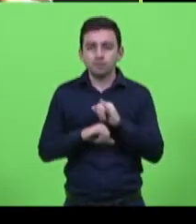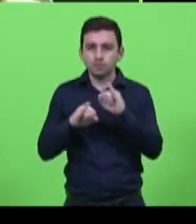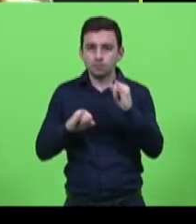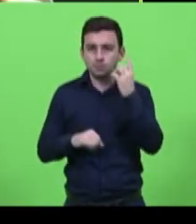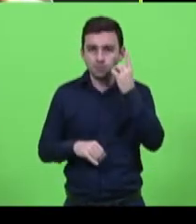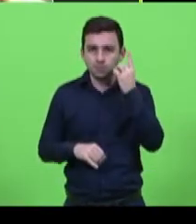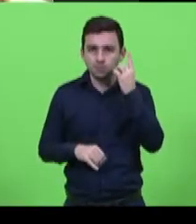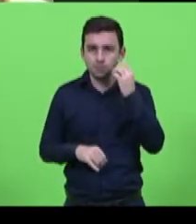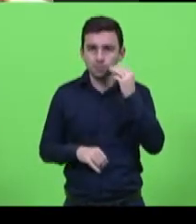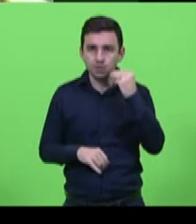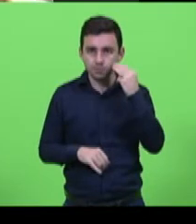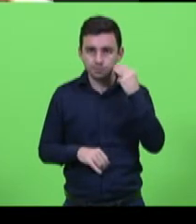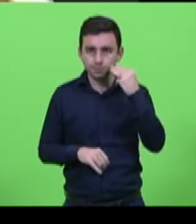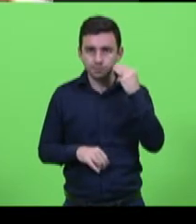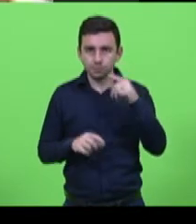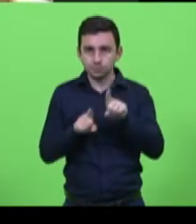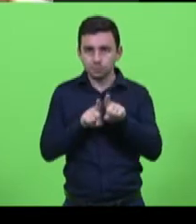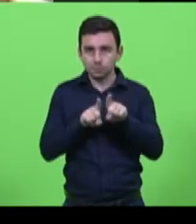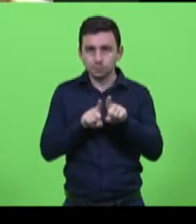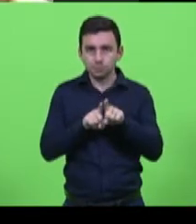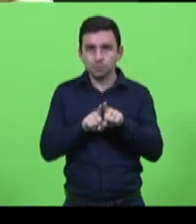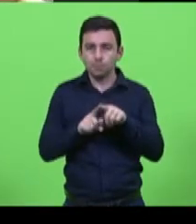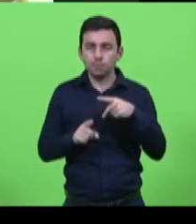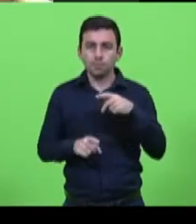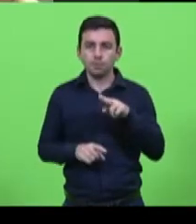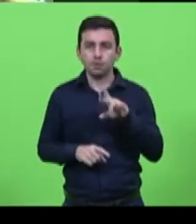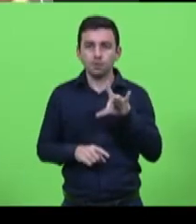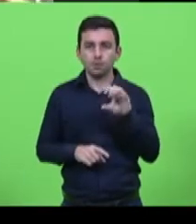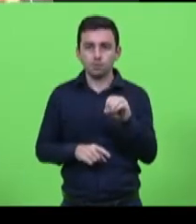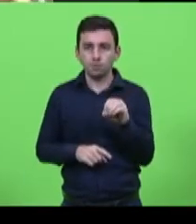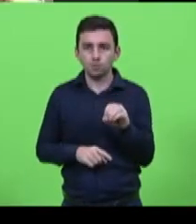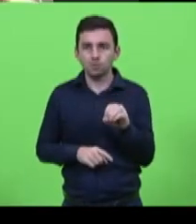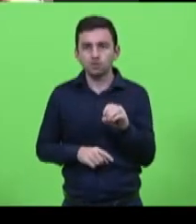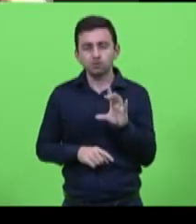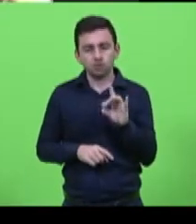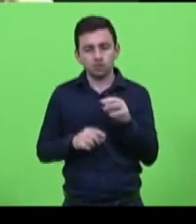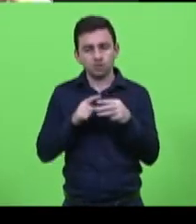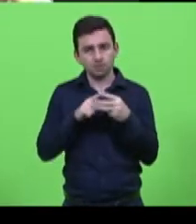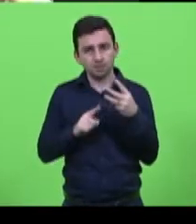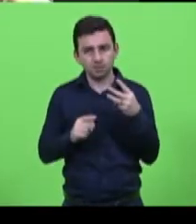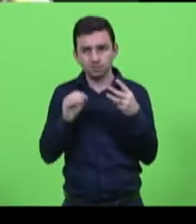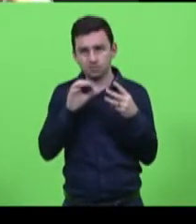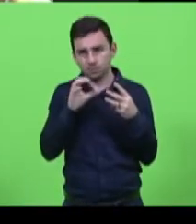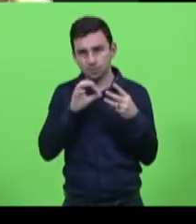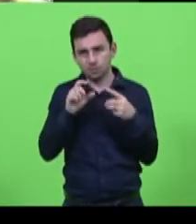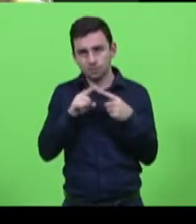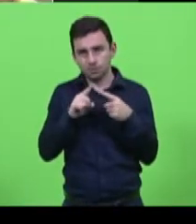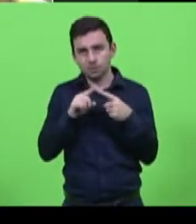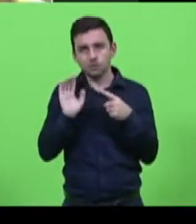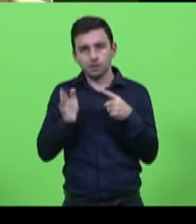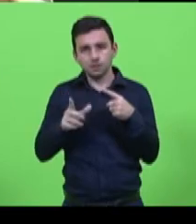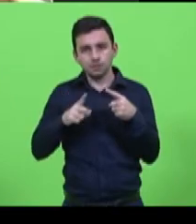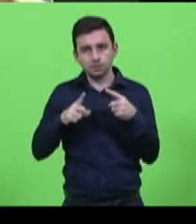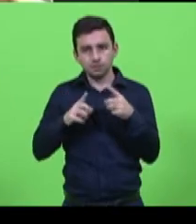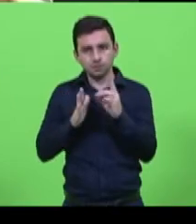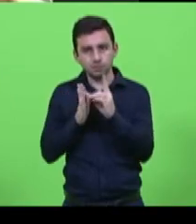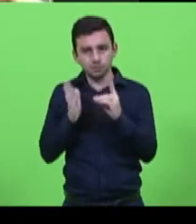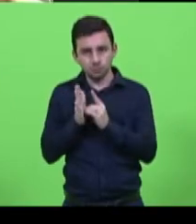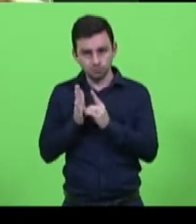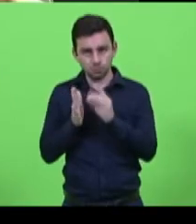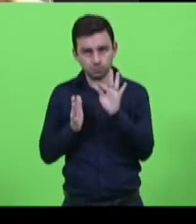deputado Márcio e também ao deputado Paulo Essel para reforçar apenas três aspectos rápidos. Primeiro, que já existe um decreto